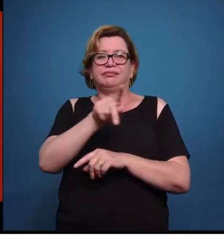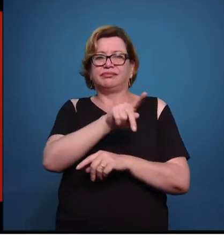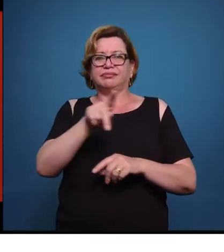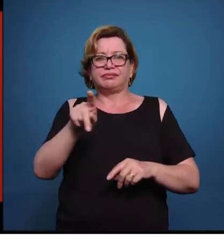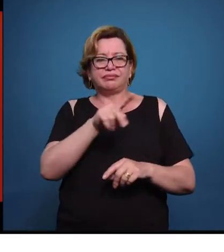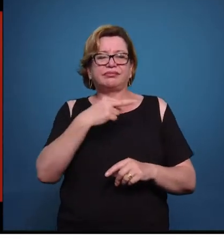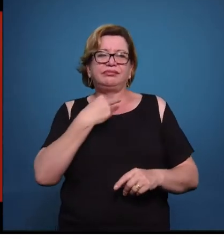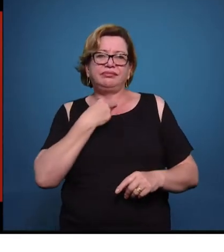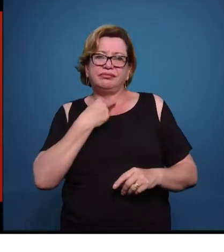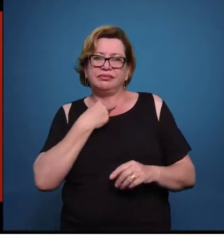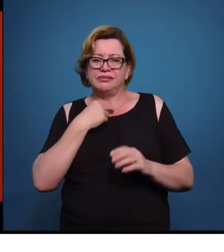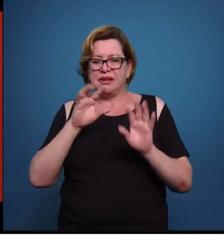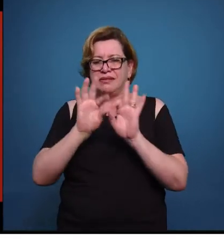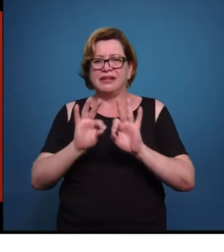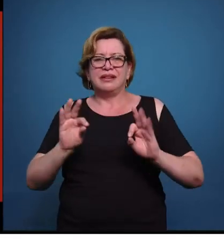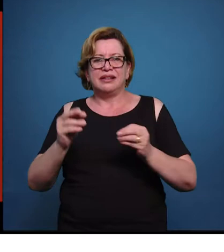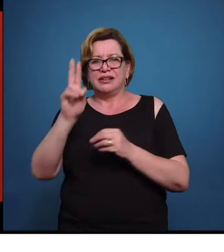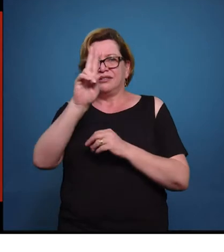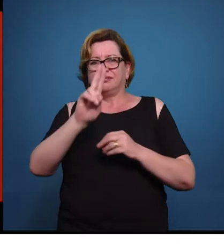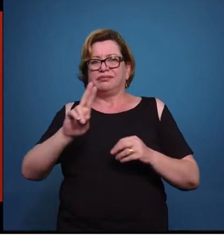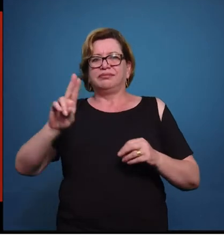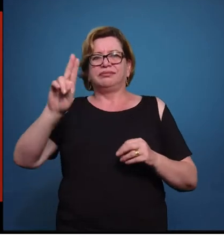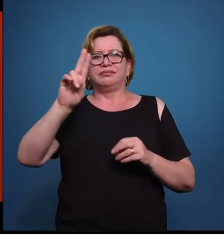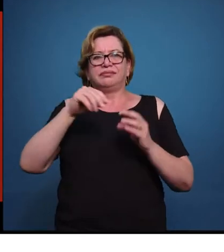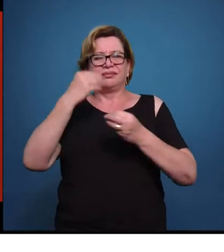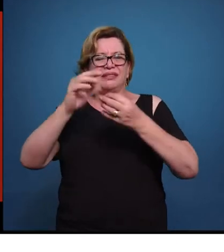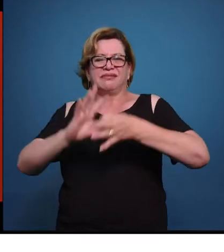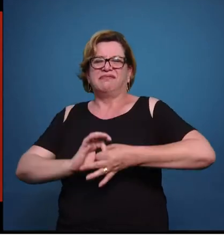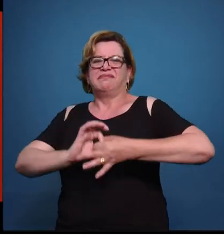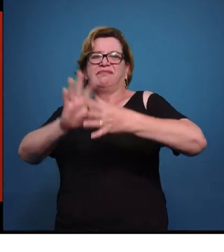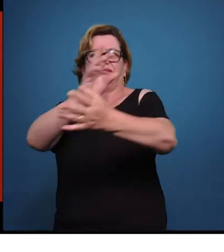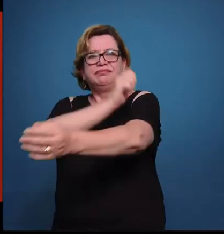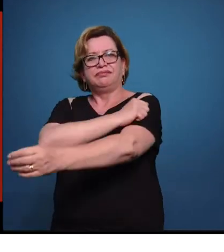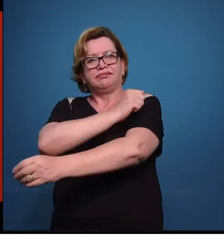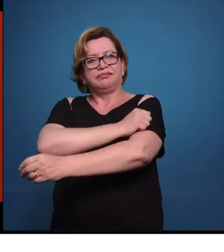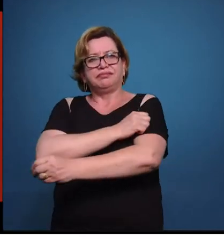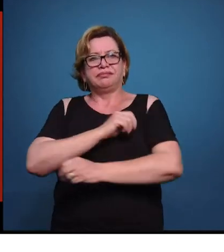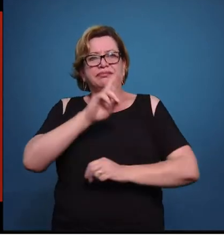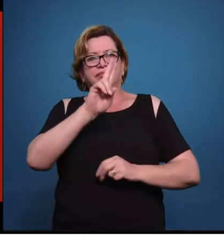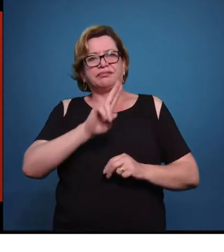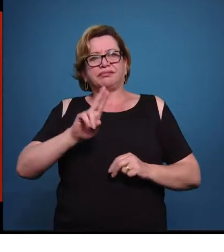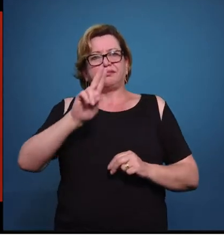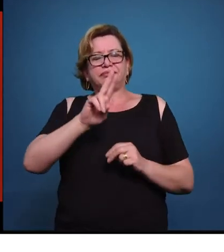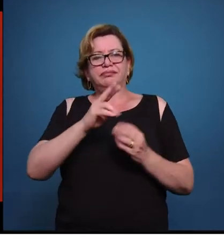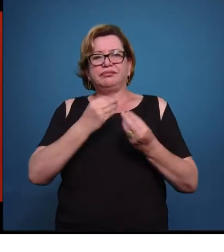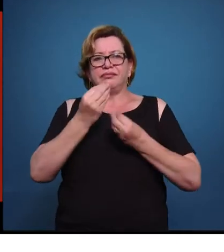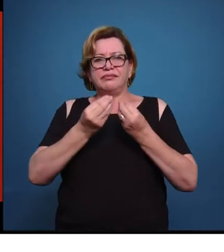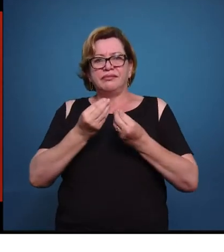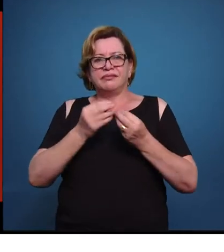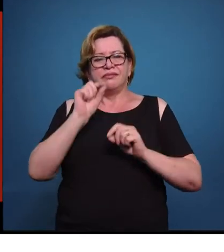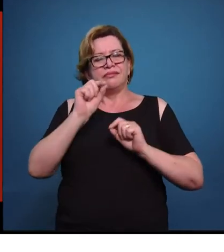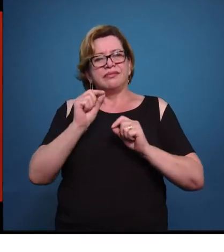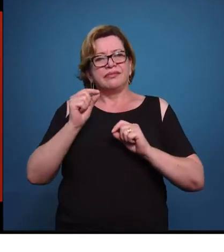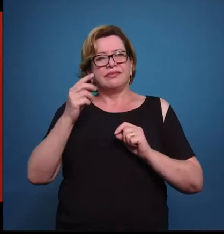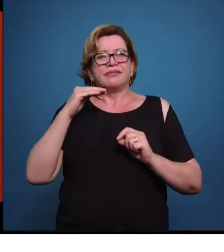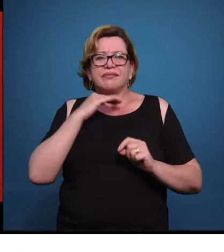não deve simplesmente levar para a sala de aula e deixar que os alunos façam o consumo por si só. Ou o que é